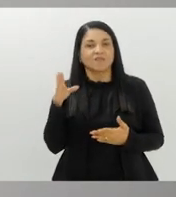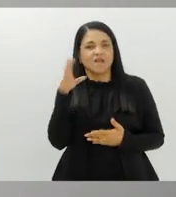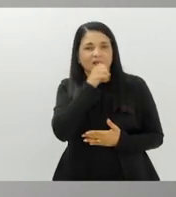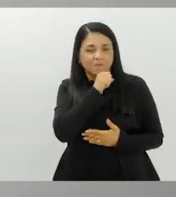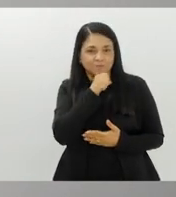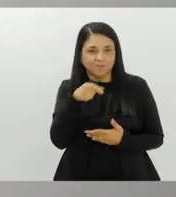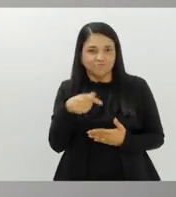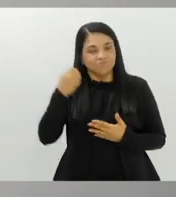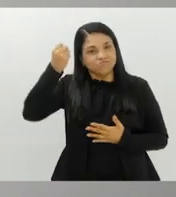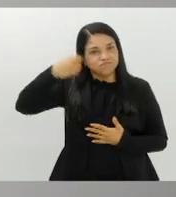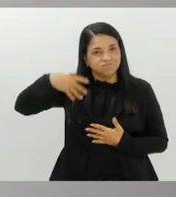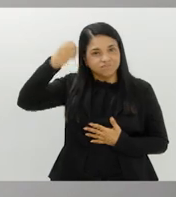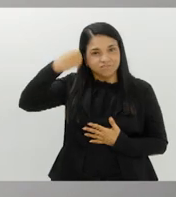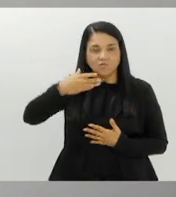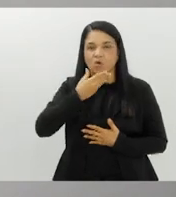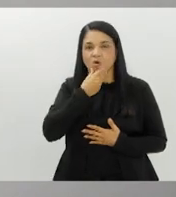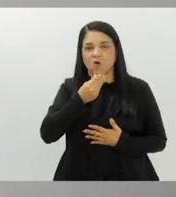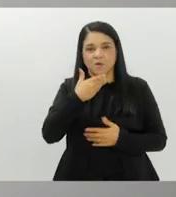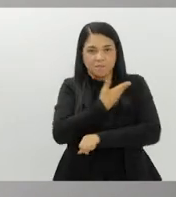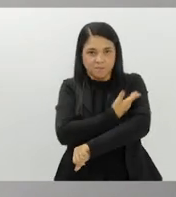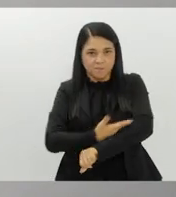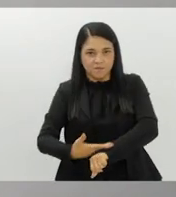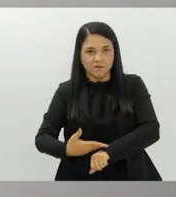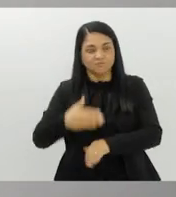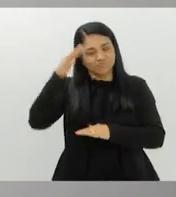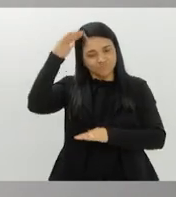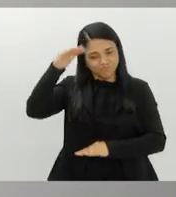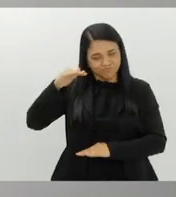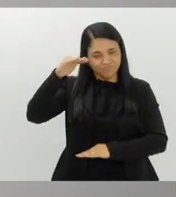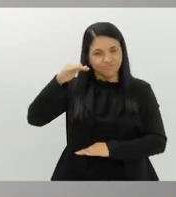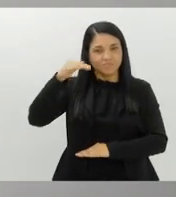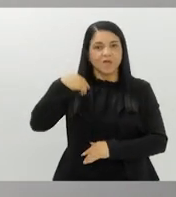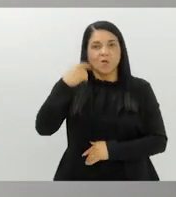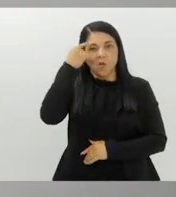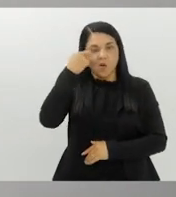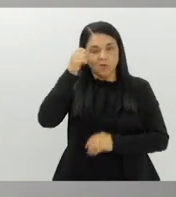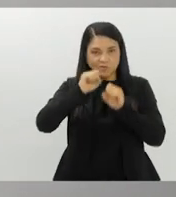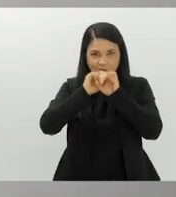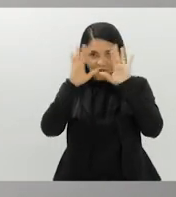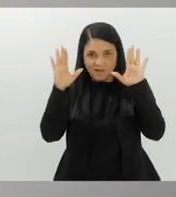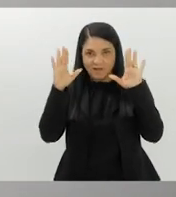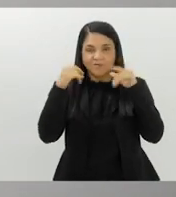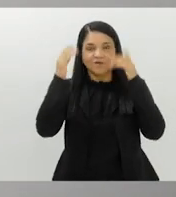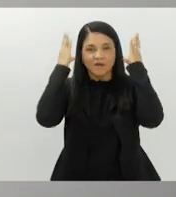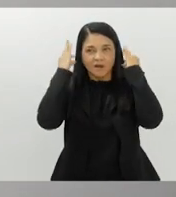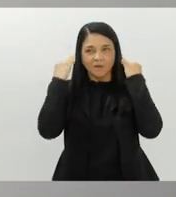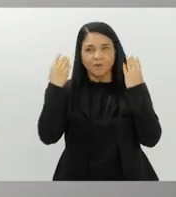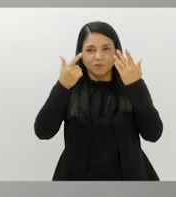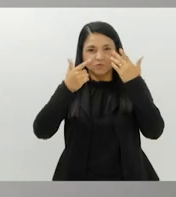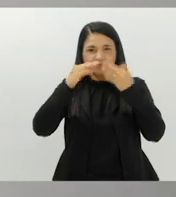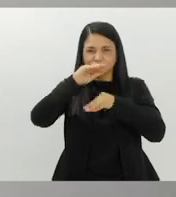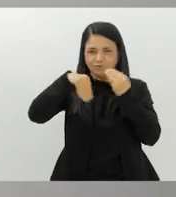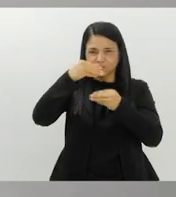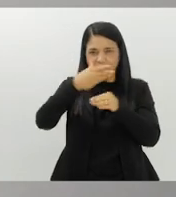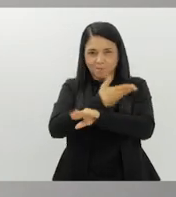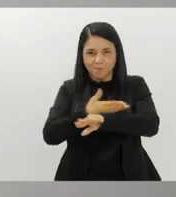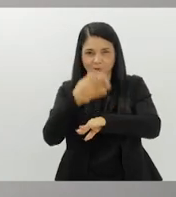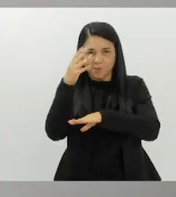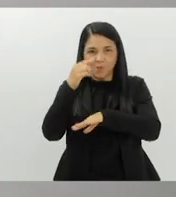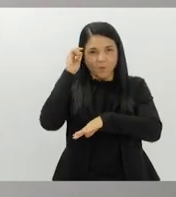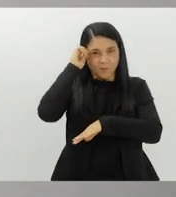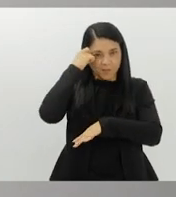uma audiodescrição. Eu sou um homem branco, de estatura mediana, olhos claros, cabelos grisalhos, estou vestindo uma